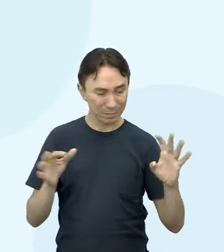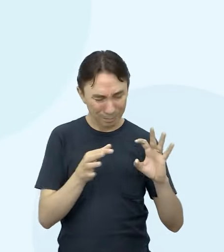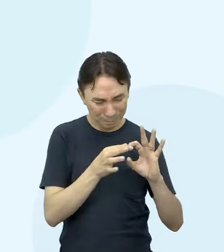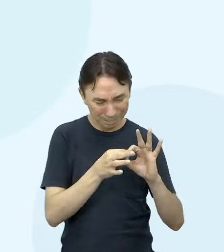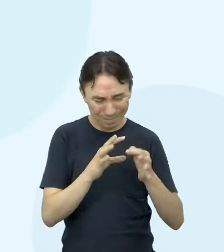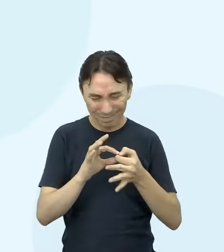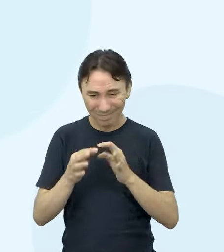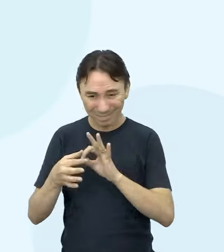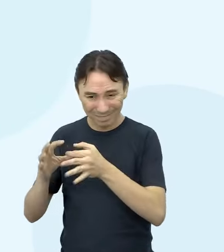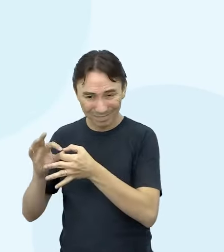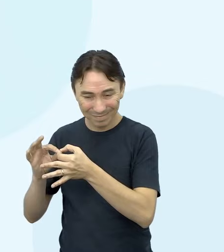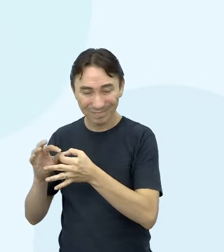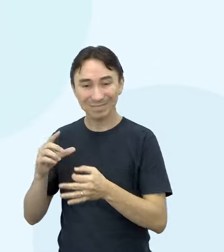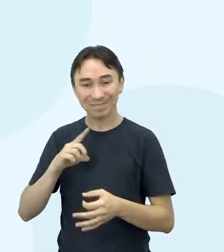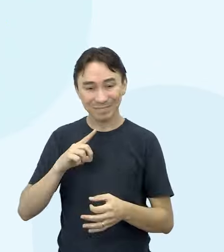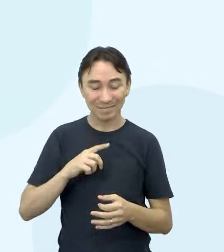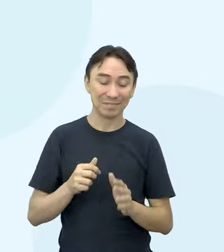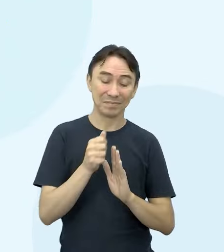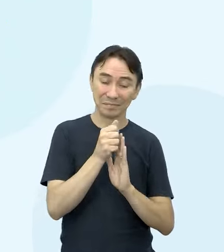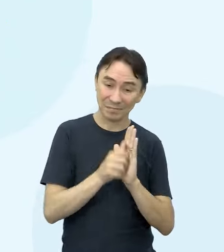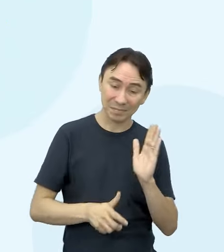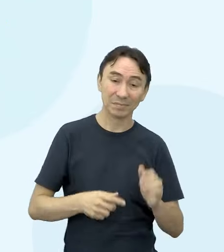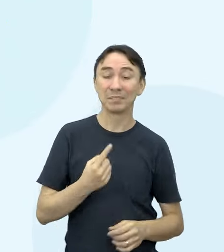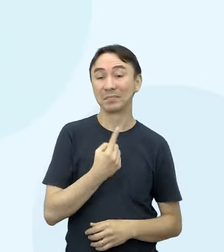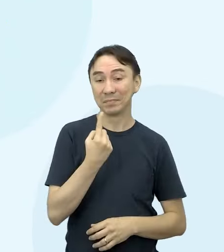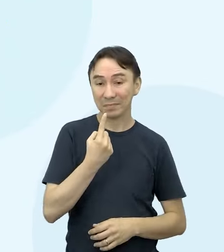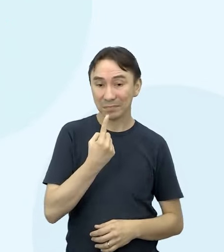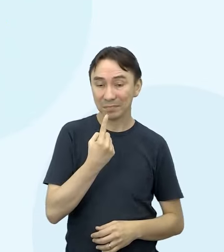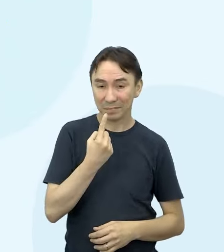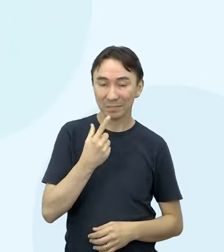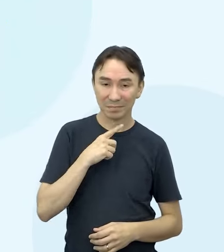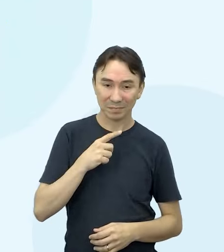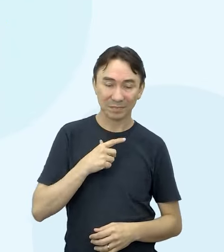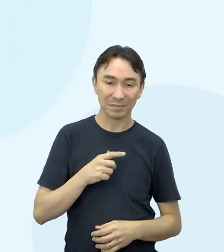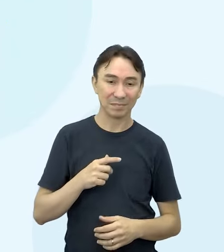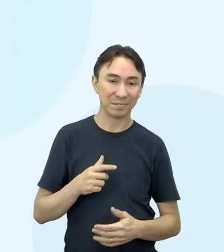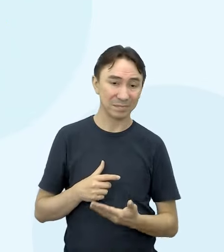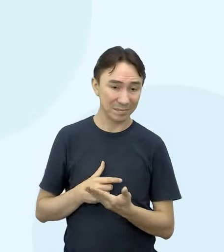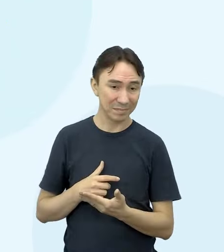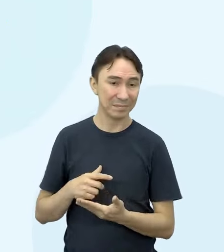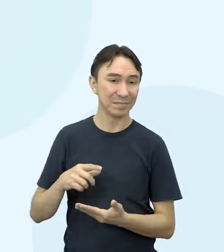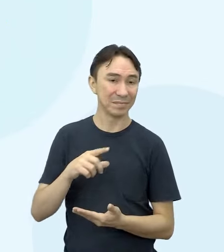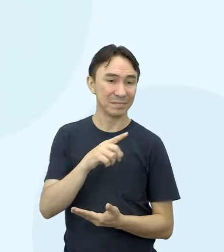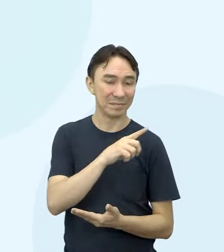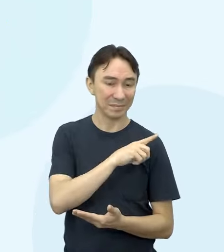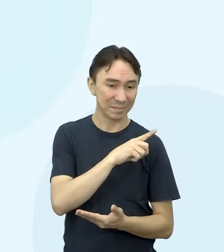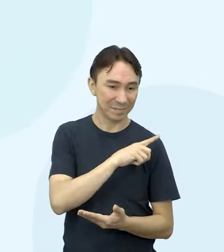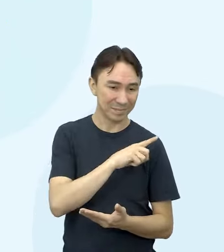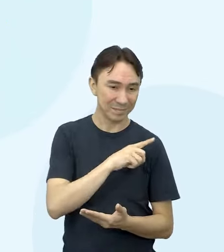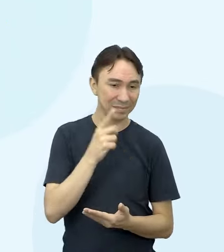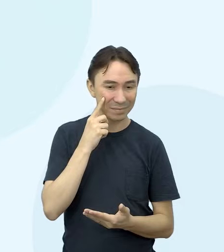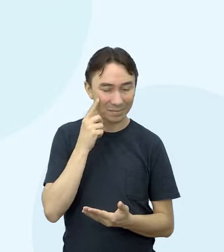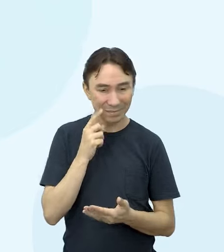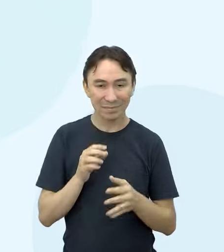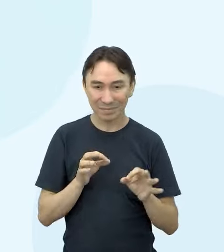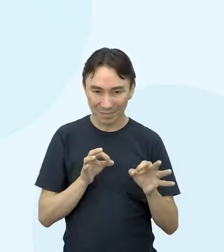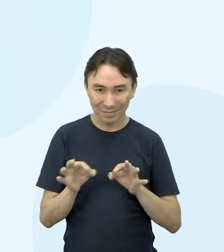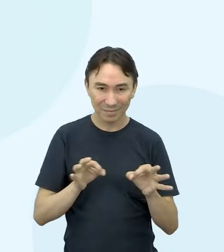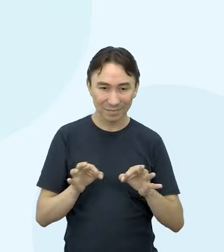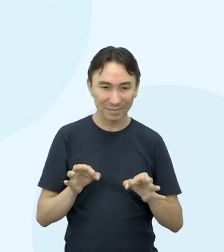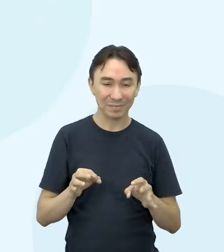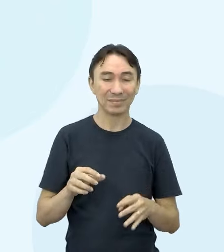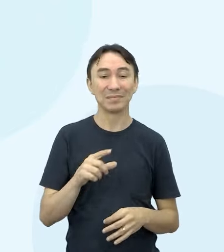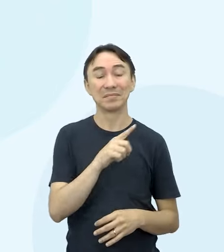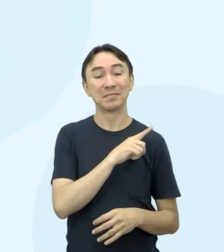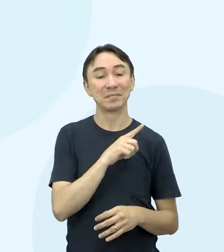forma. E aí a gente observa isso no componente 2. Ali no infográfico que a gente montou, né, a gente vê então